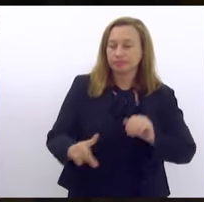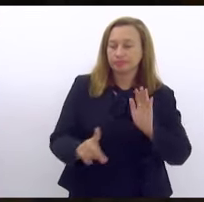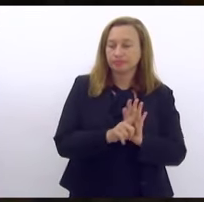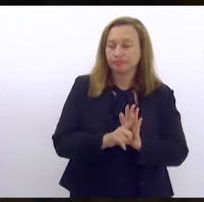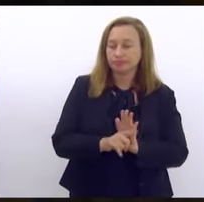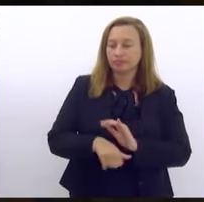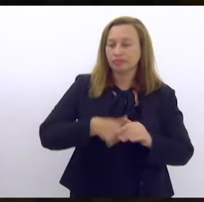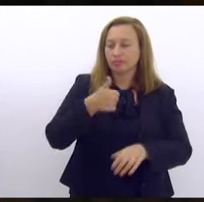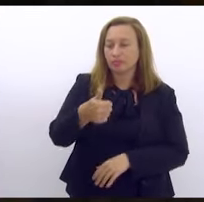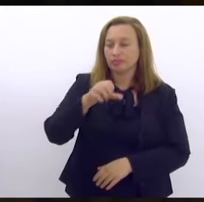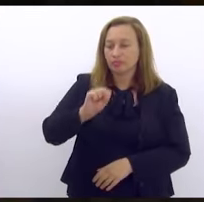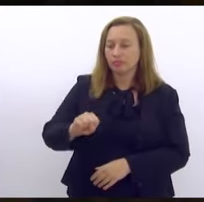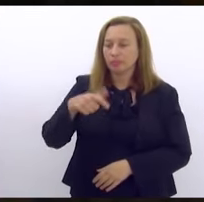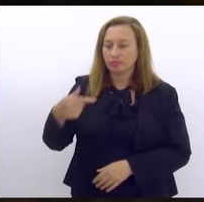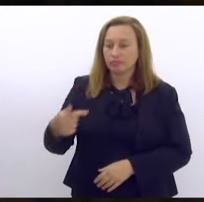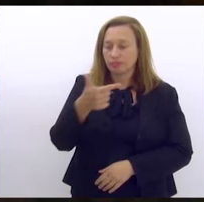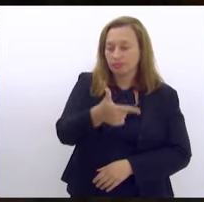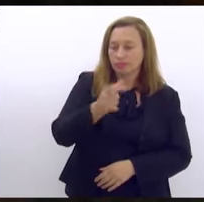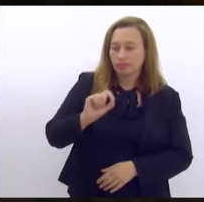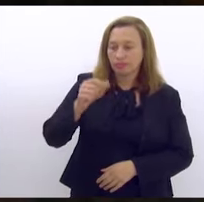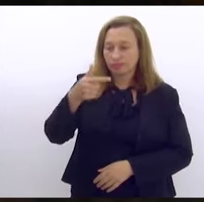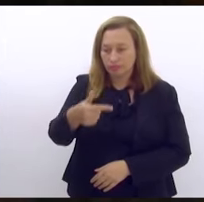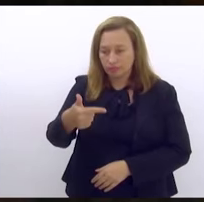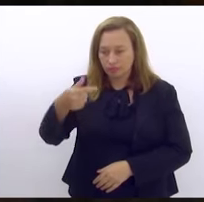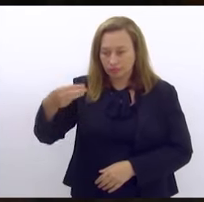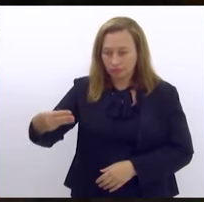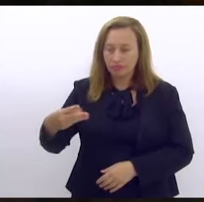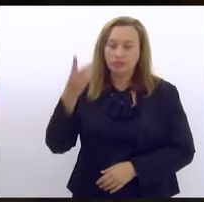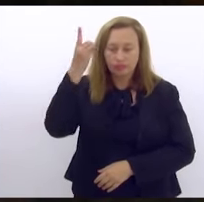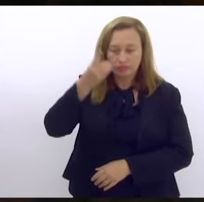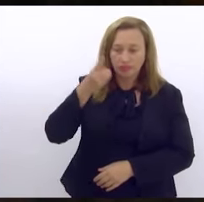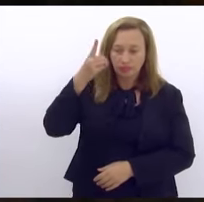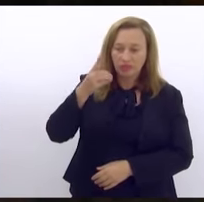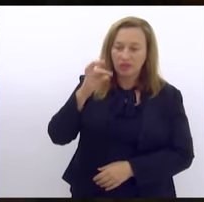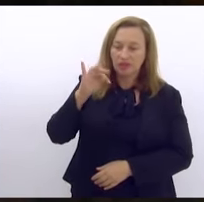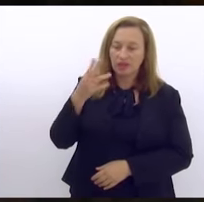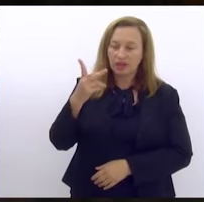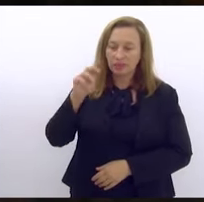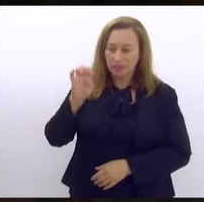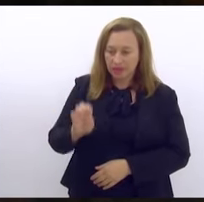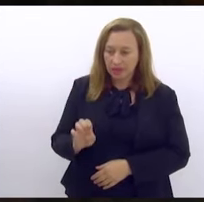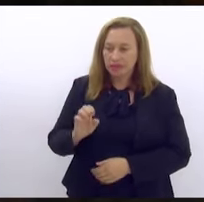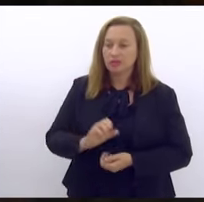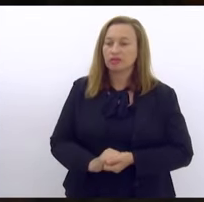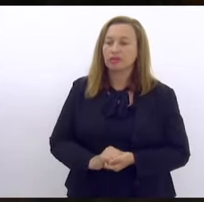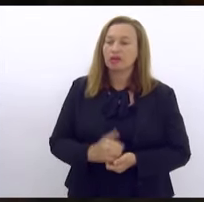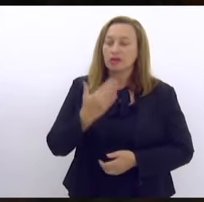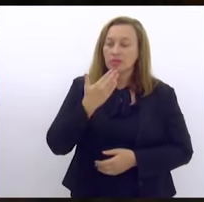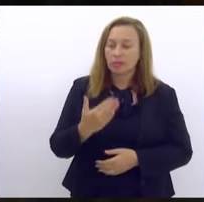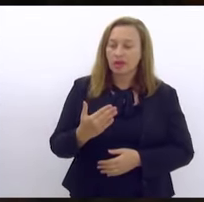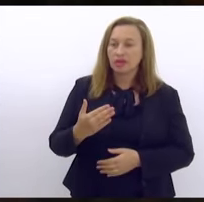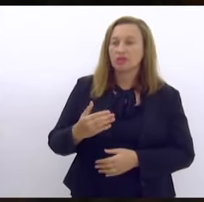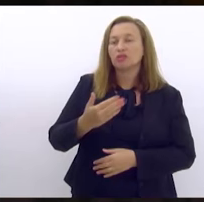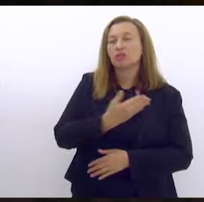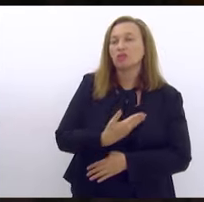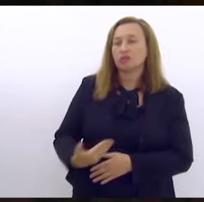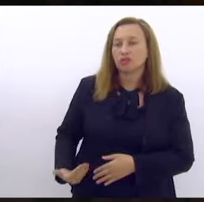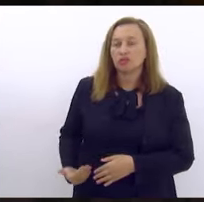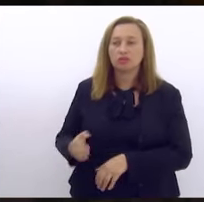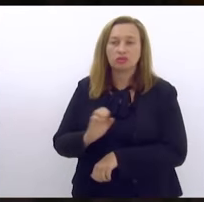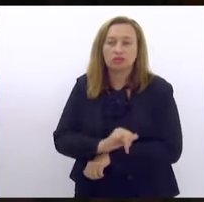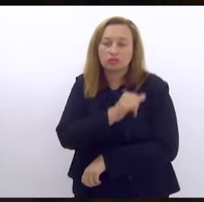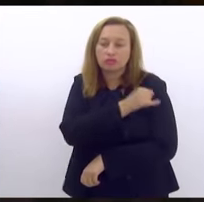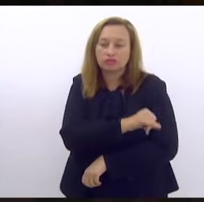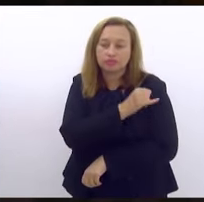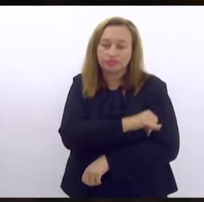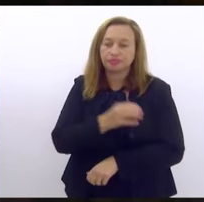legislativa 187/2023, de autoria do deputado Felipe Soares, que solicita ao excelentíssimo senhor governador do